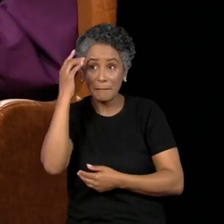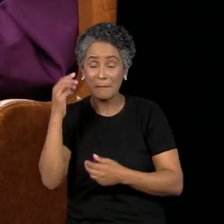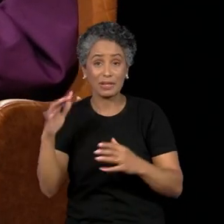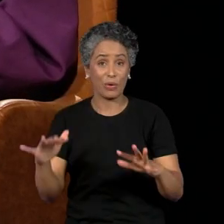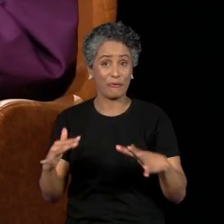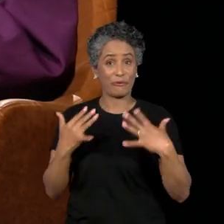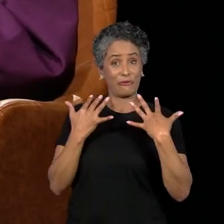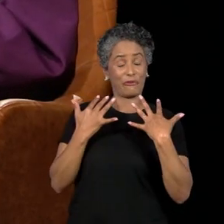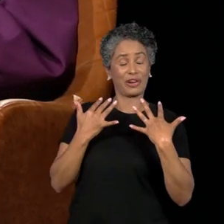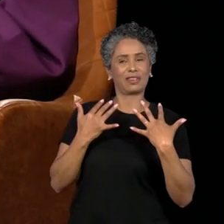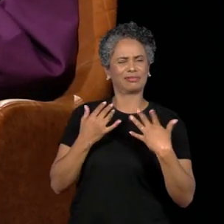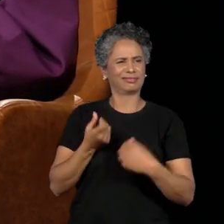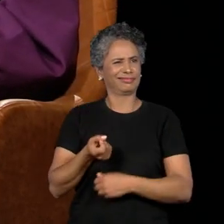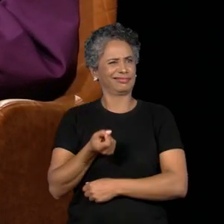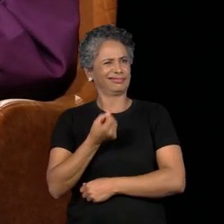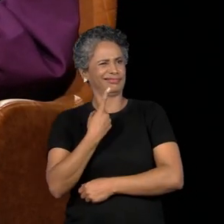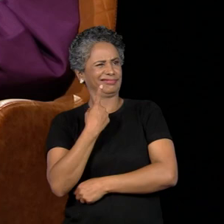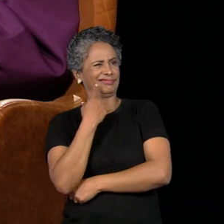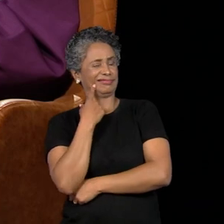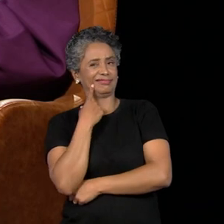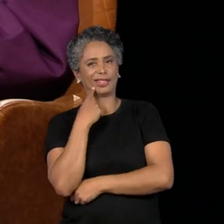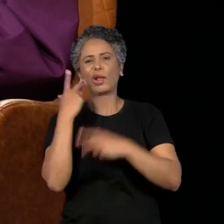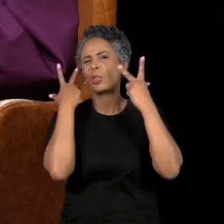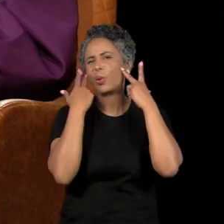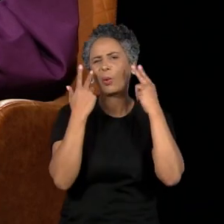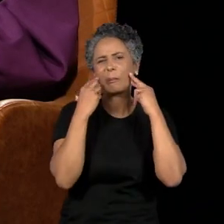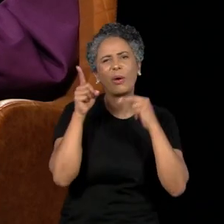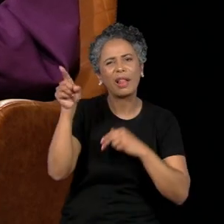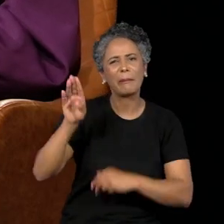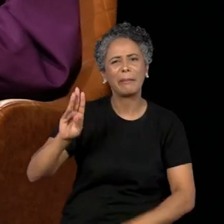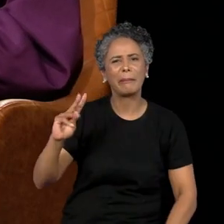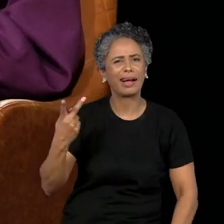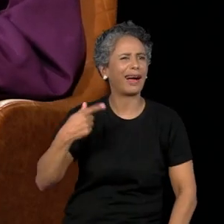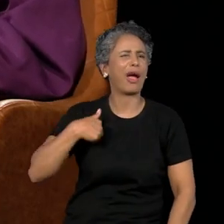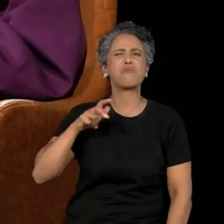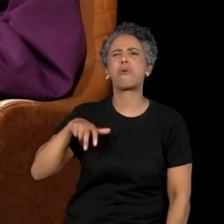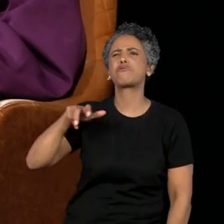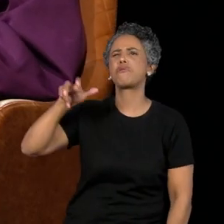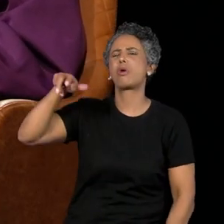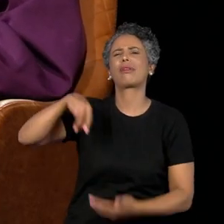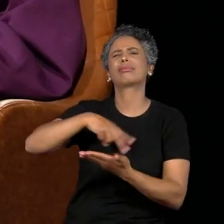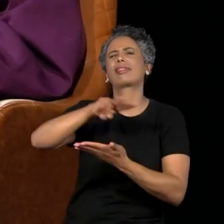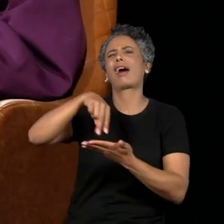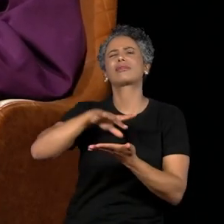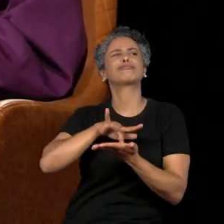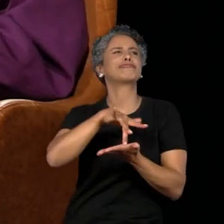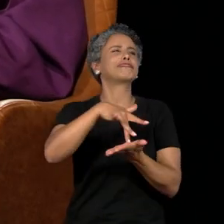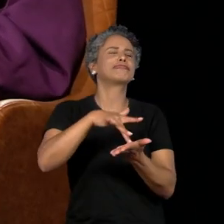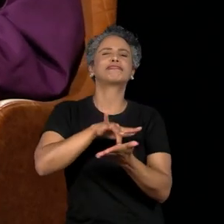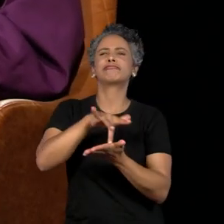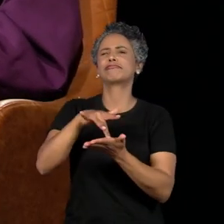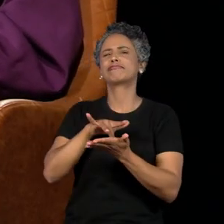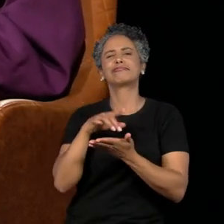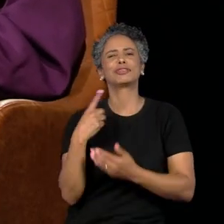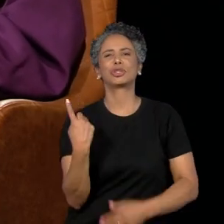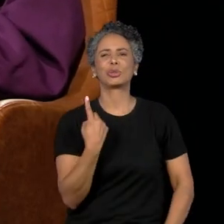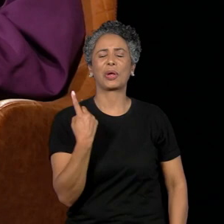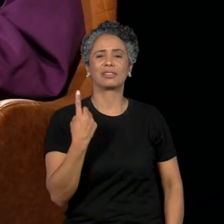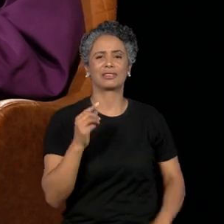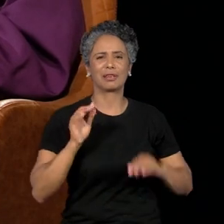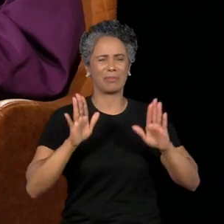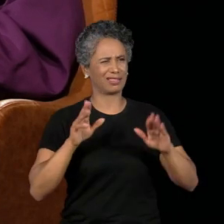cima do Morro de Belo Horizonte, e as pessoas perguntavam, mas menina, onde é que você aprendeu isso? Eu falei, ah, eu aprendi no